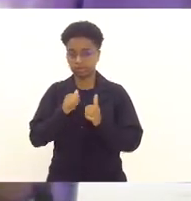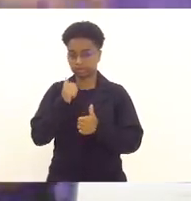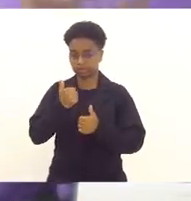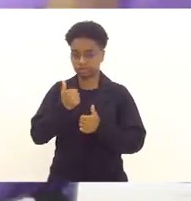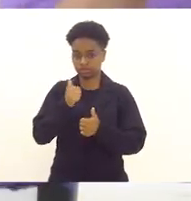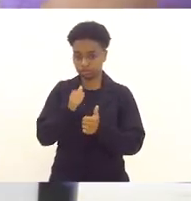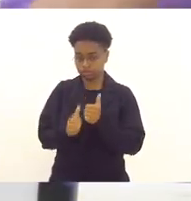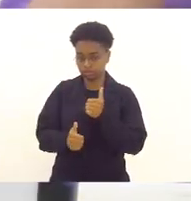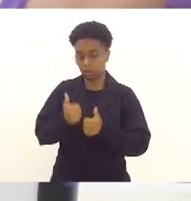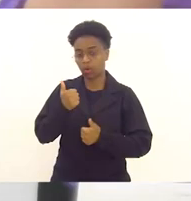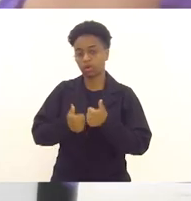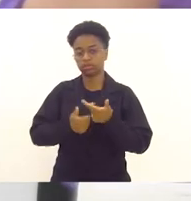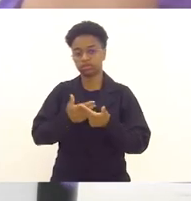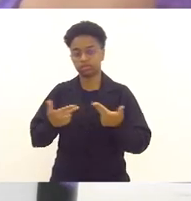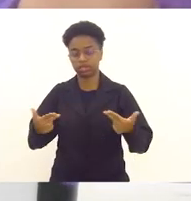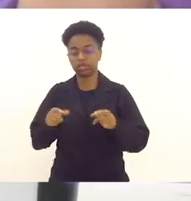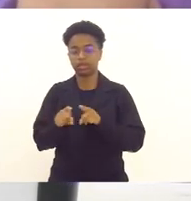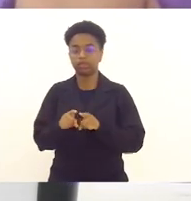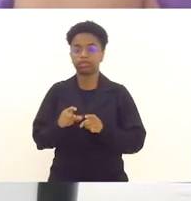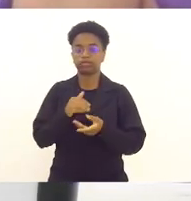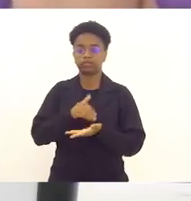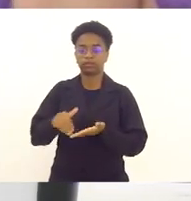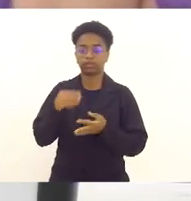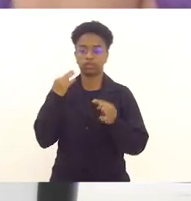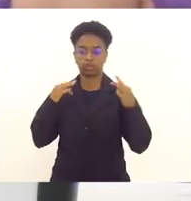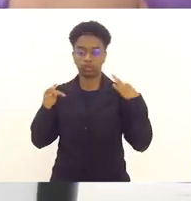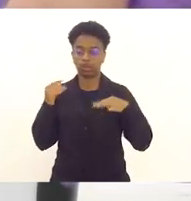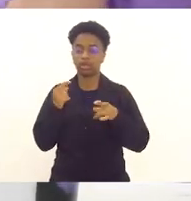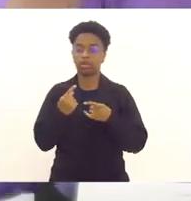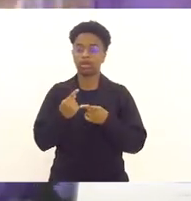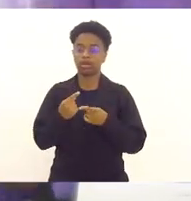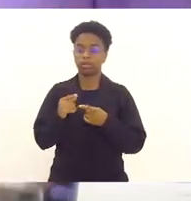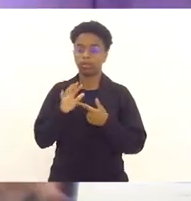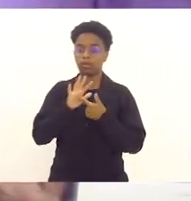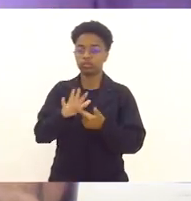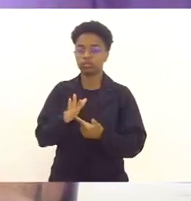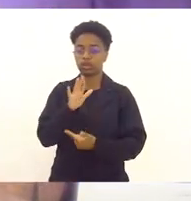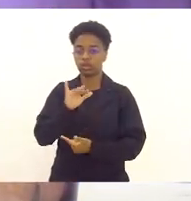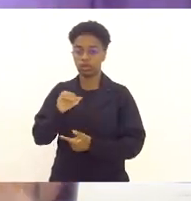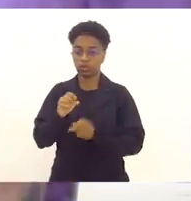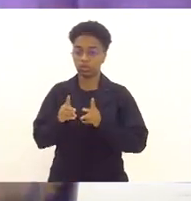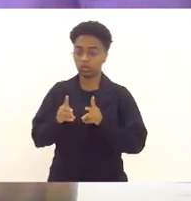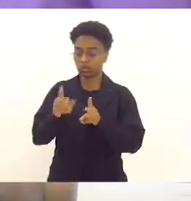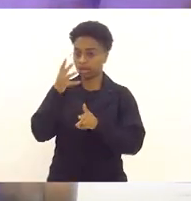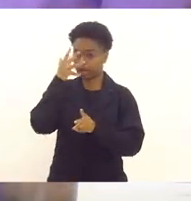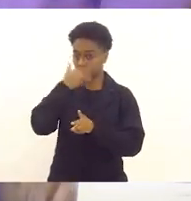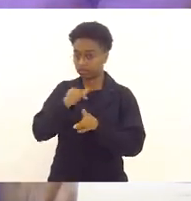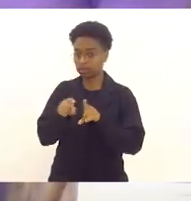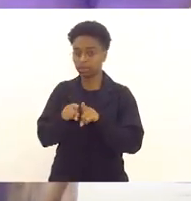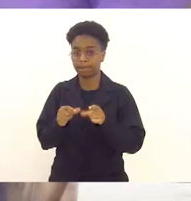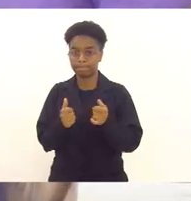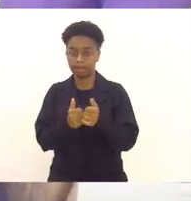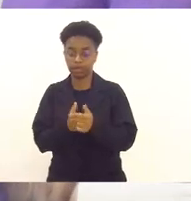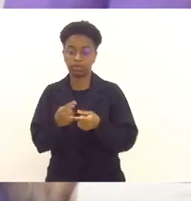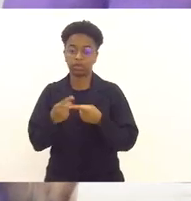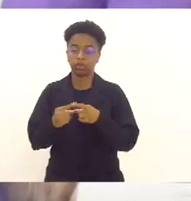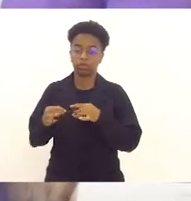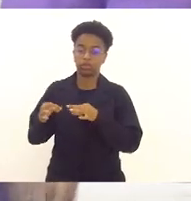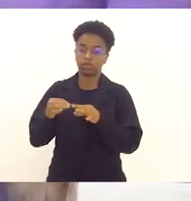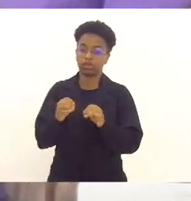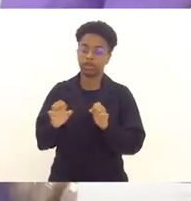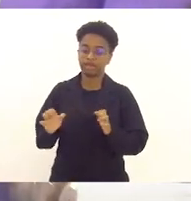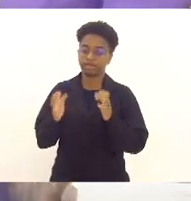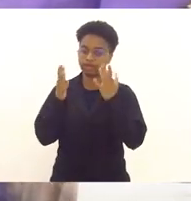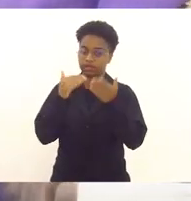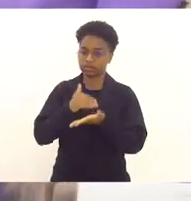programa que é o rio continua lindo e perto que todos os eventos da secretaria de turismo